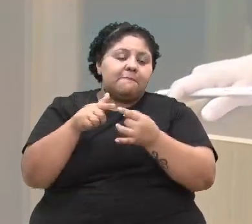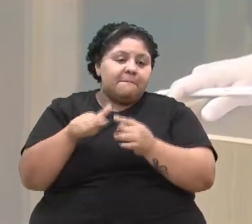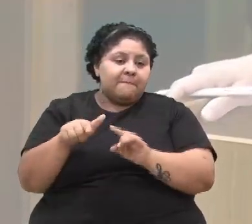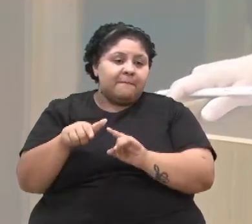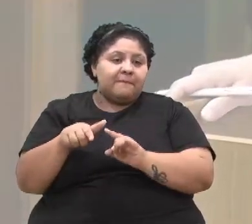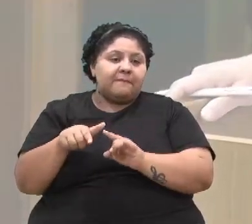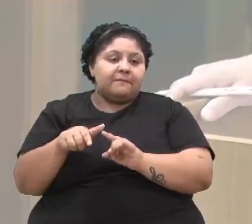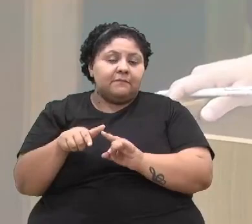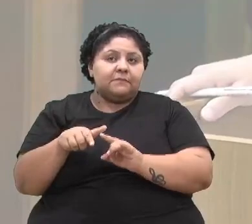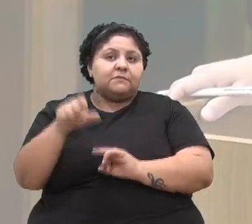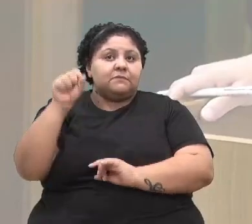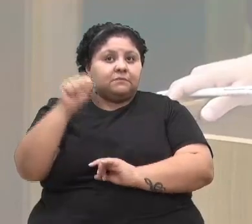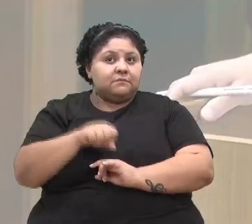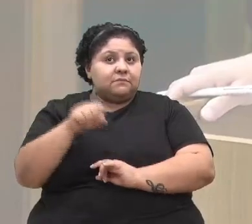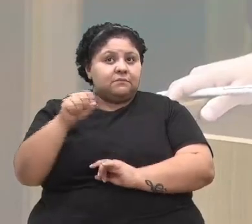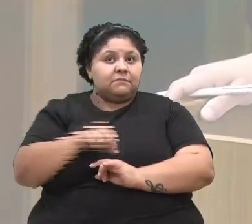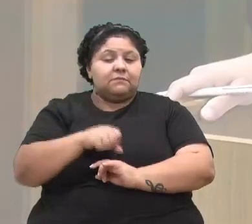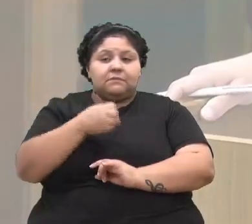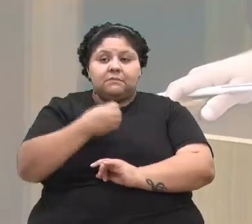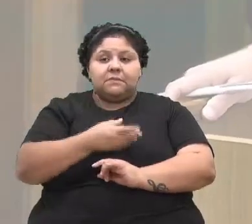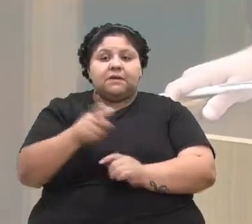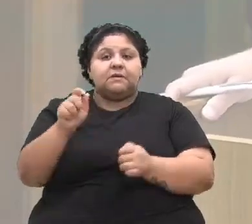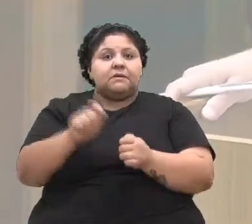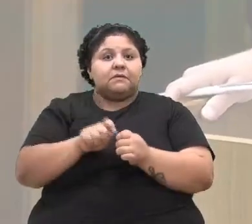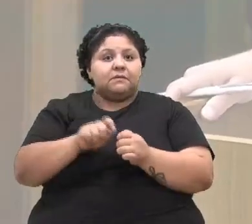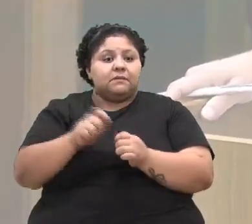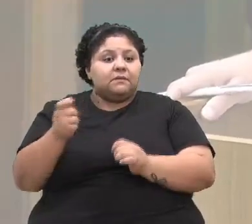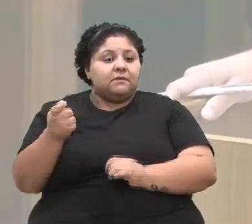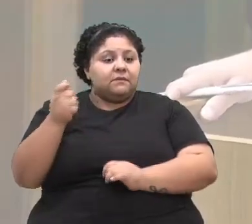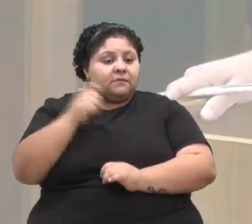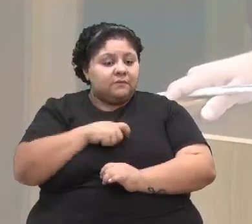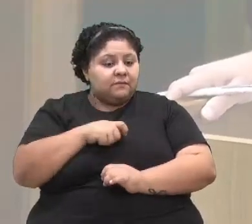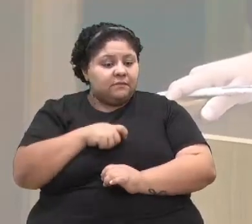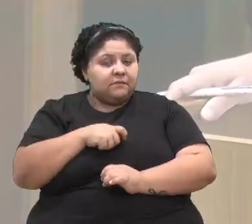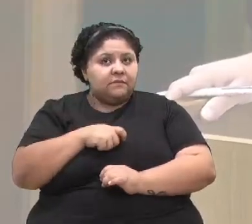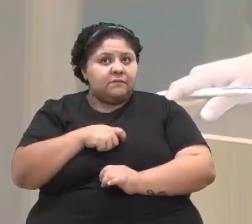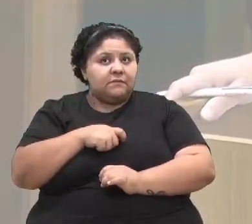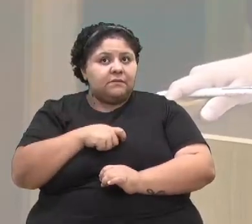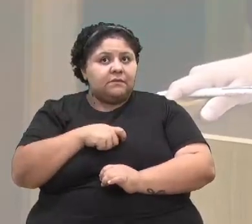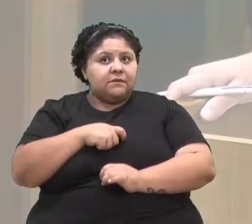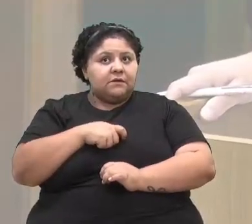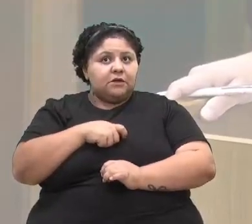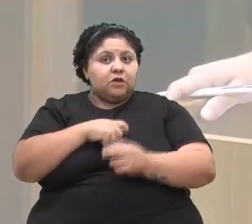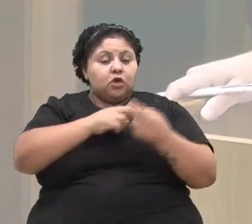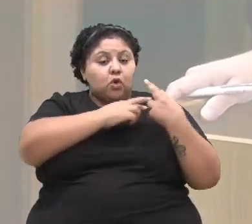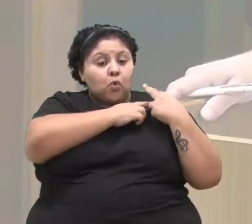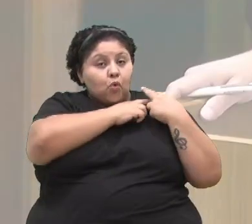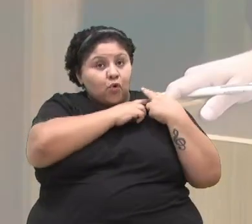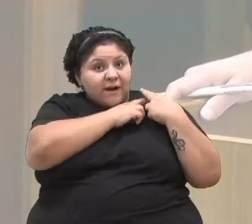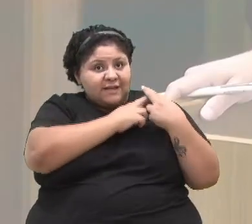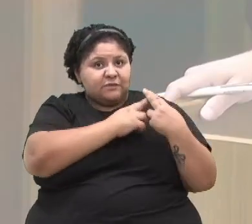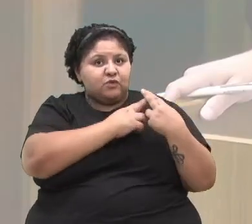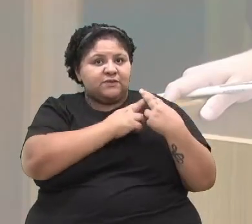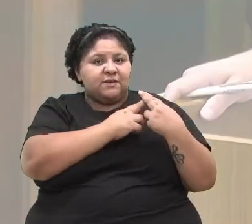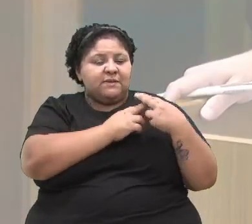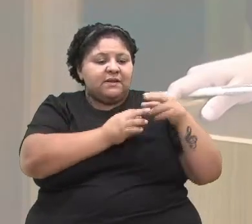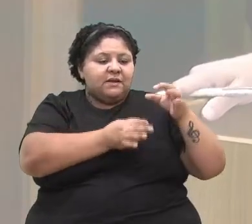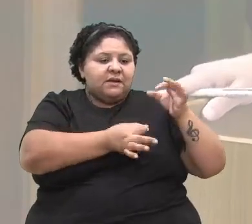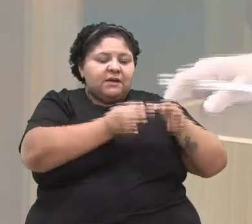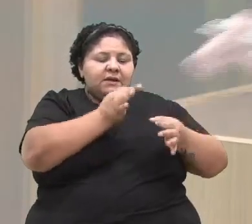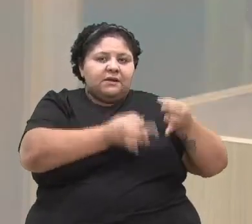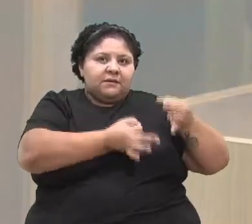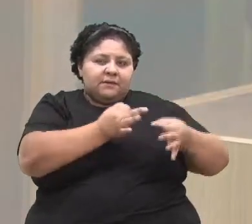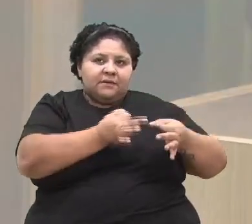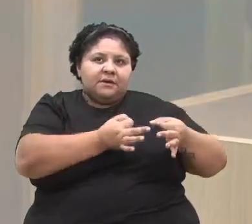ela, de fato, seja bem feita, ela também precisa ser feita com responsabilidade jurídica.